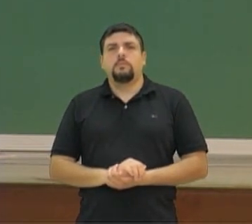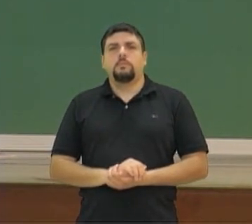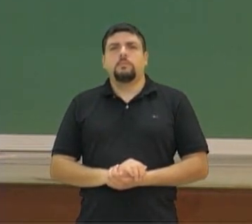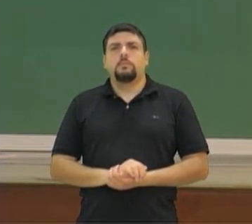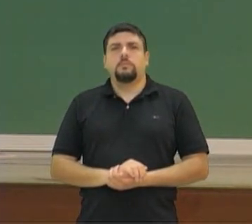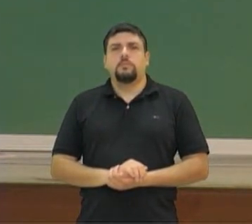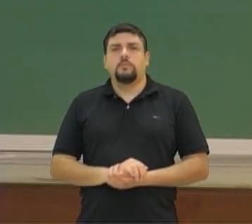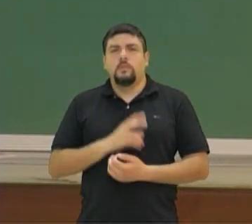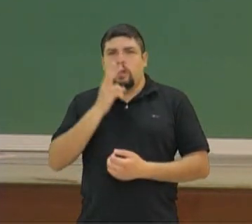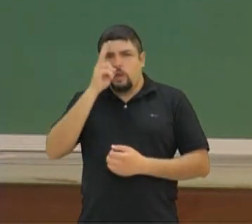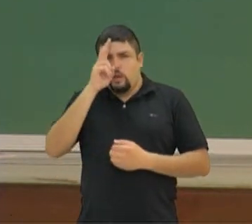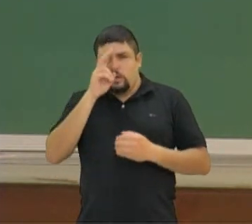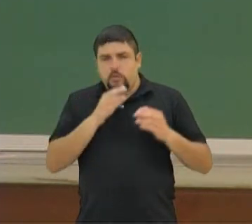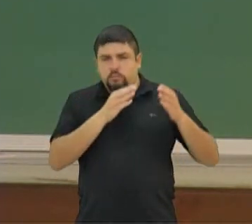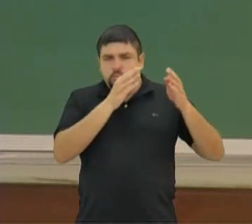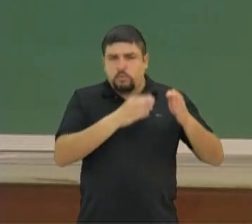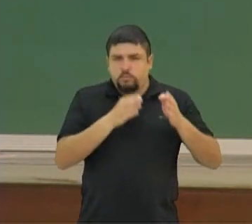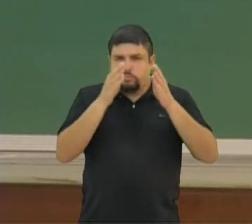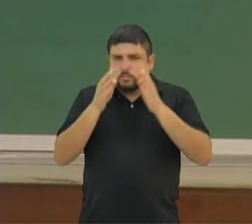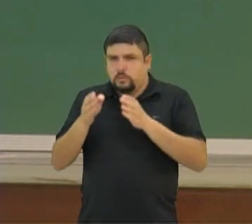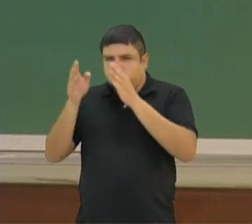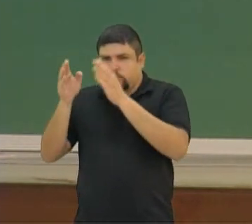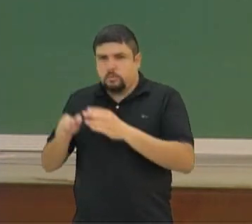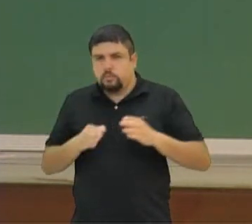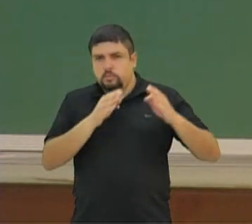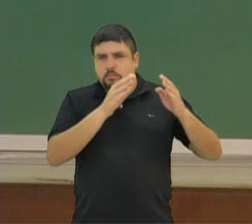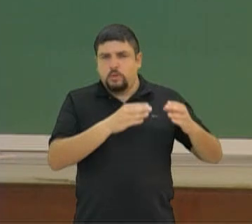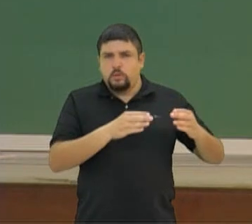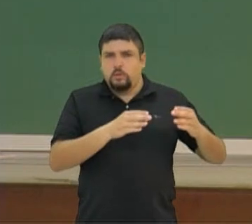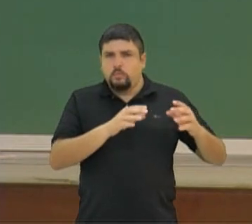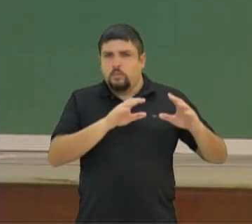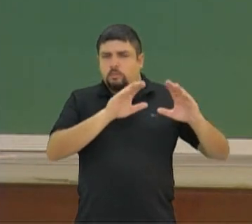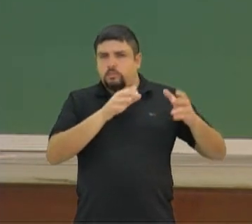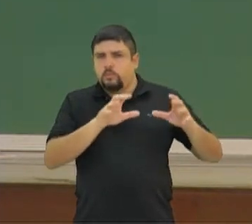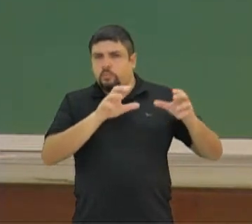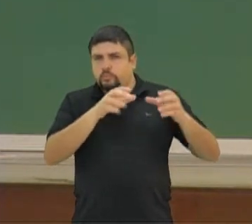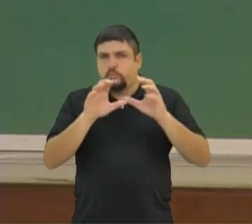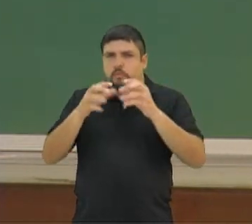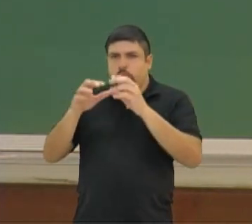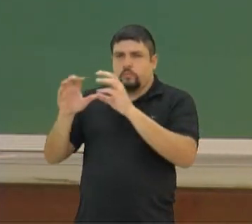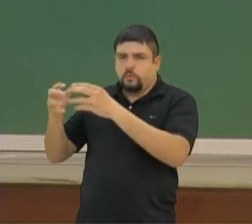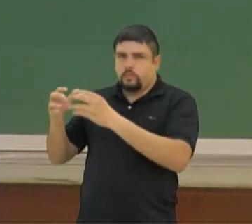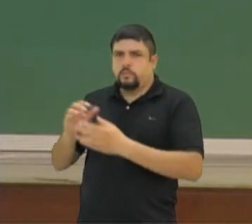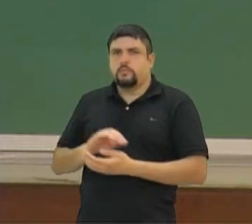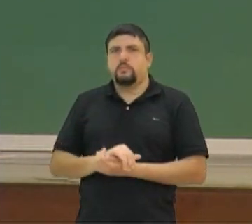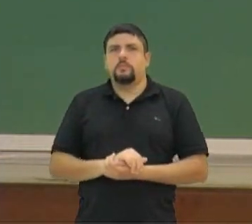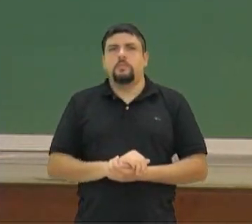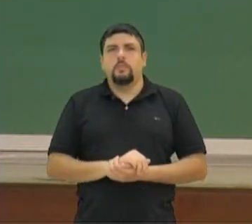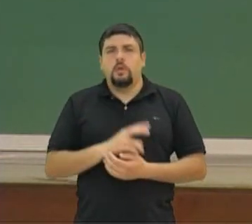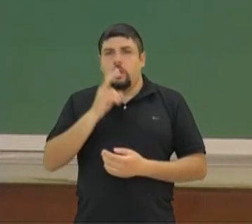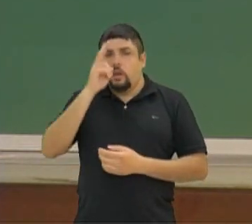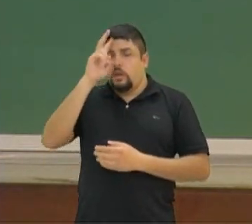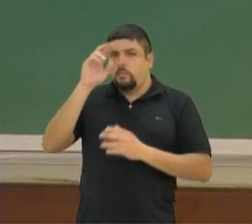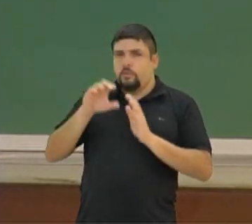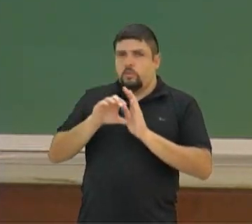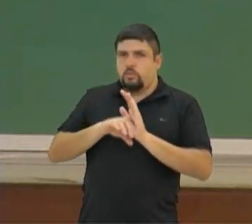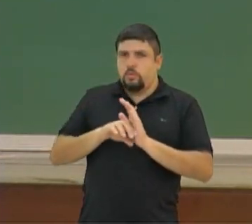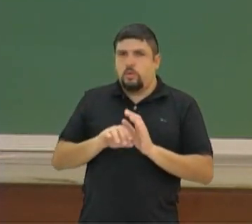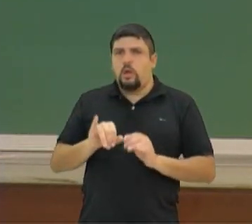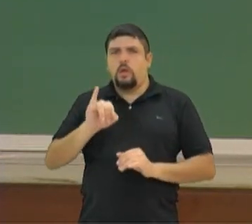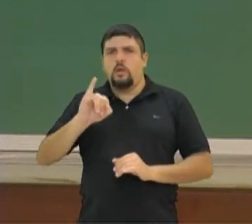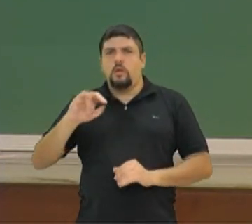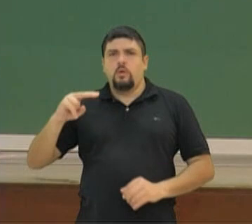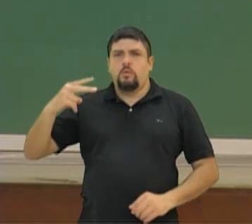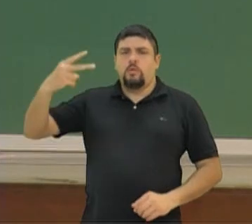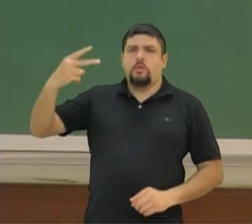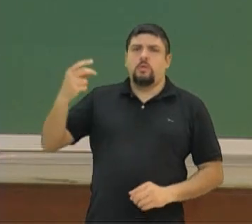fatores, depois para multiplicar o segundo. Você realizando aqui essa multiplicação, lembrando de conceitos. I ao quadrado quanto vale?